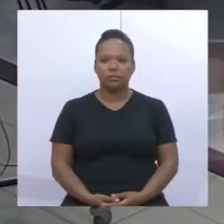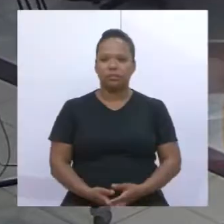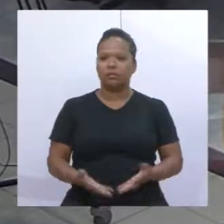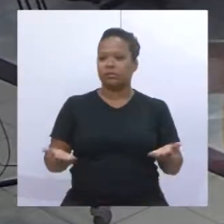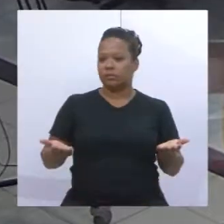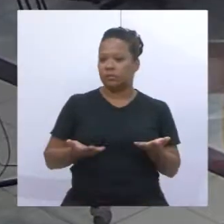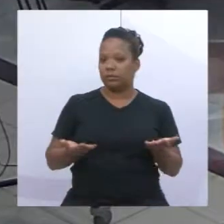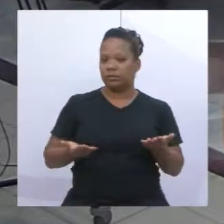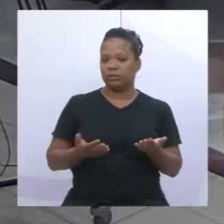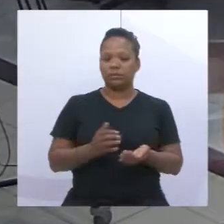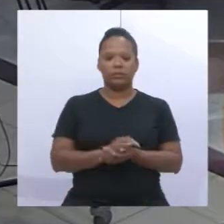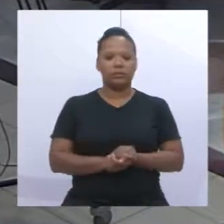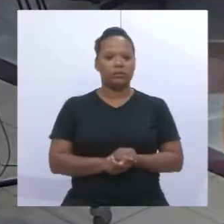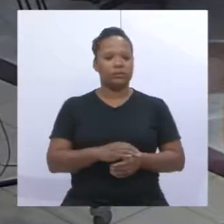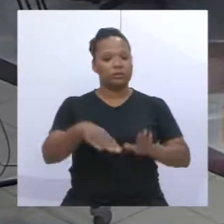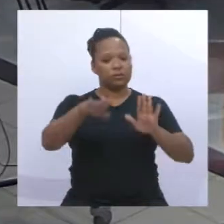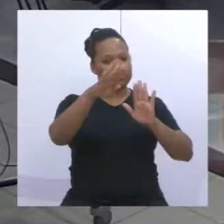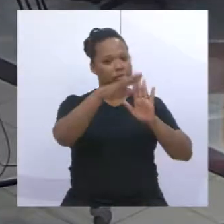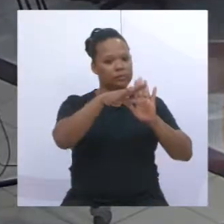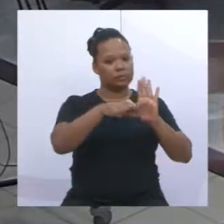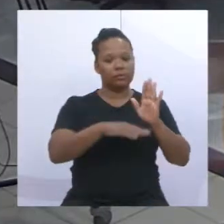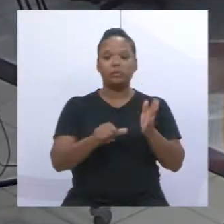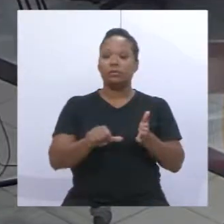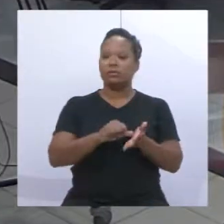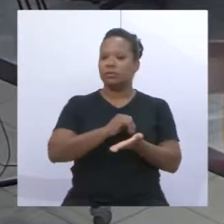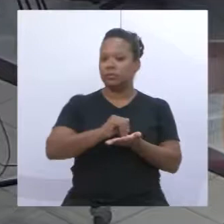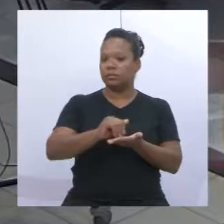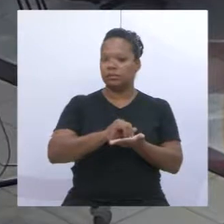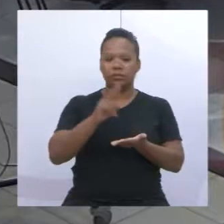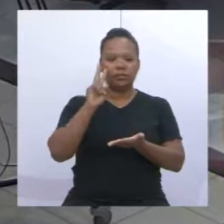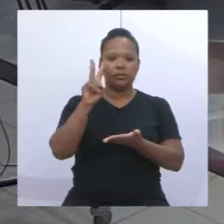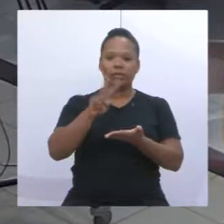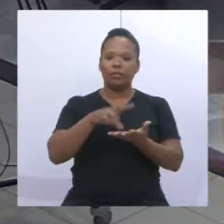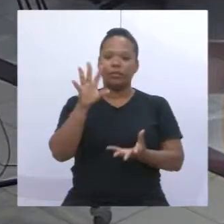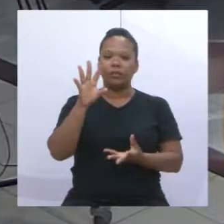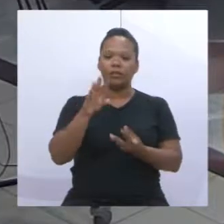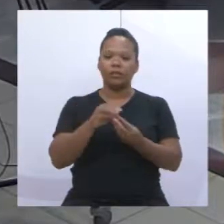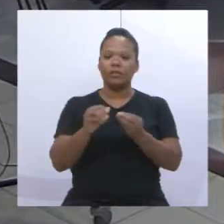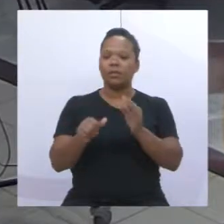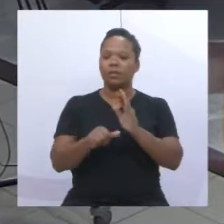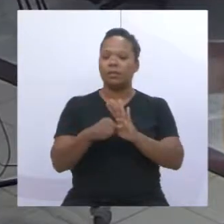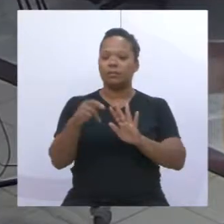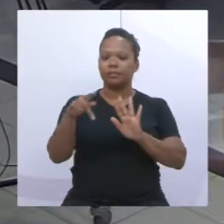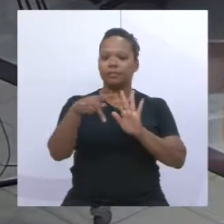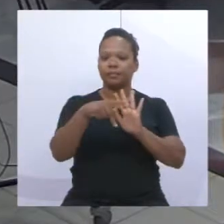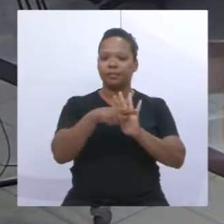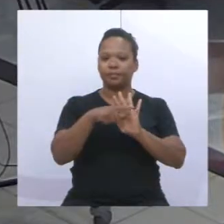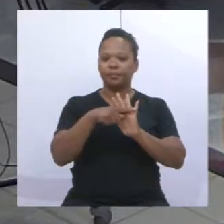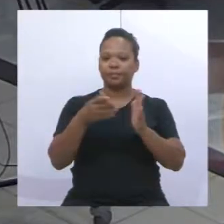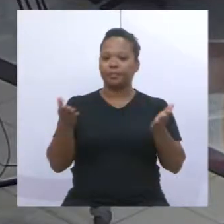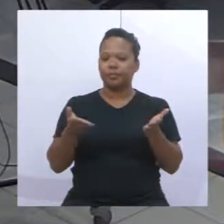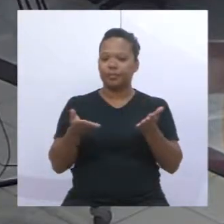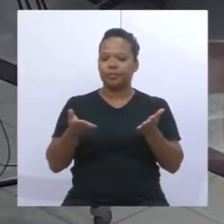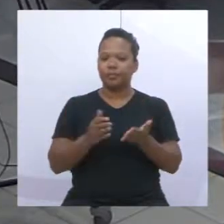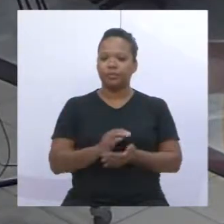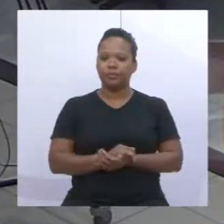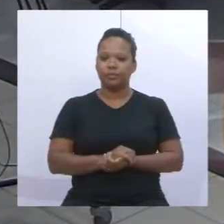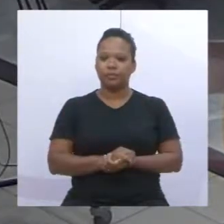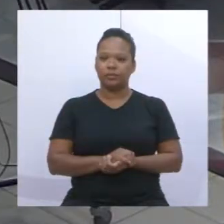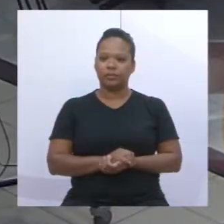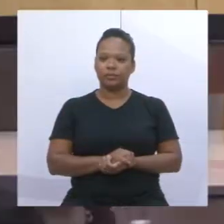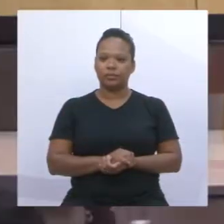Passaremos nesse instante à fase da ordem do dia. Peço ao primeiro secretário que proceda à leitura do resumo do primeiro projeto constante da ordem do dia.